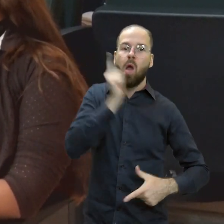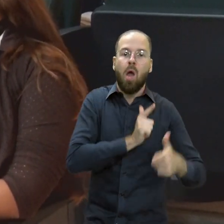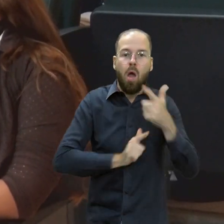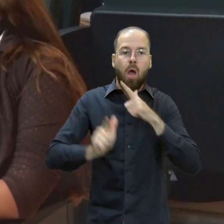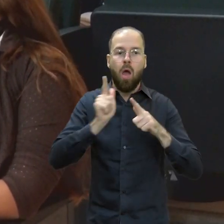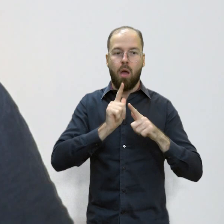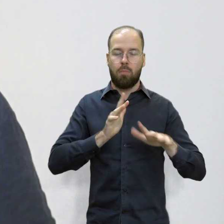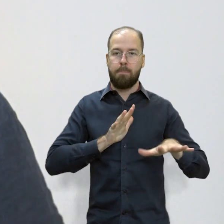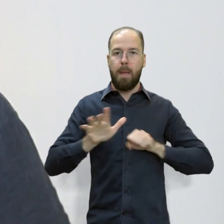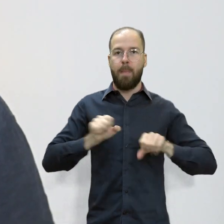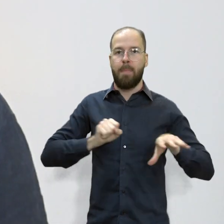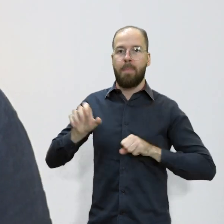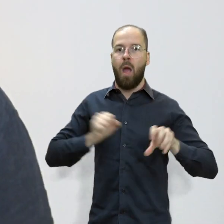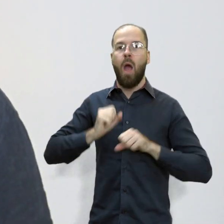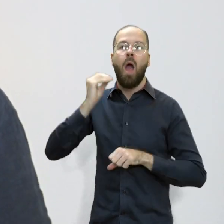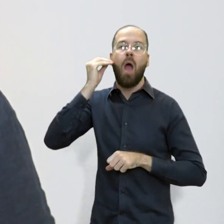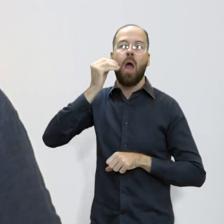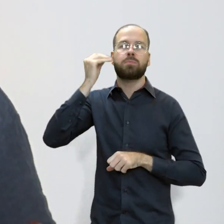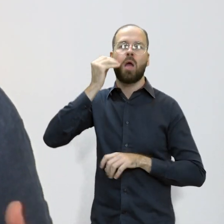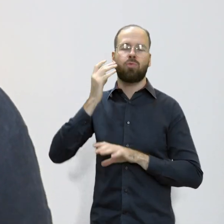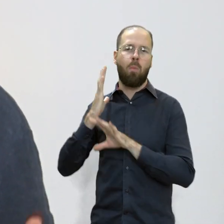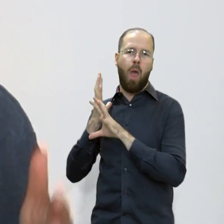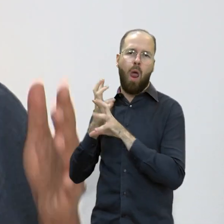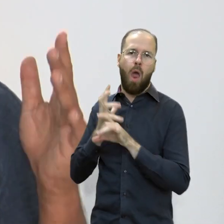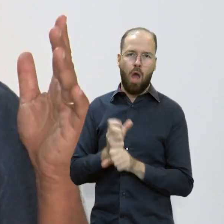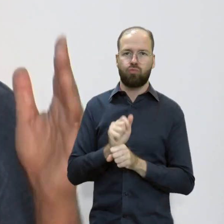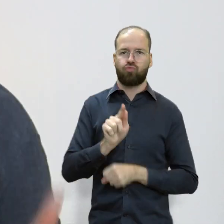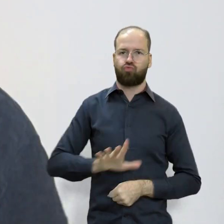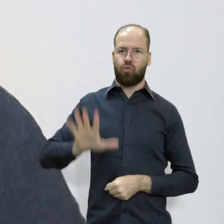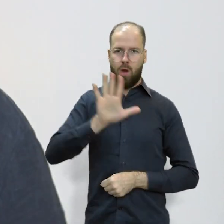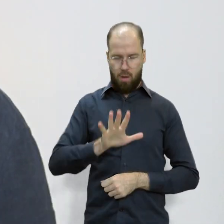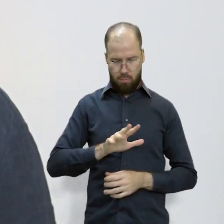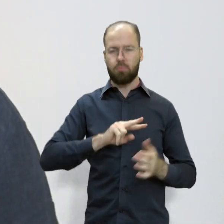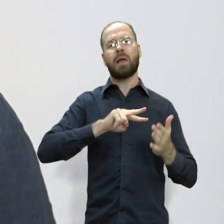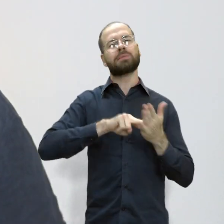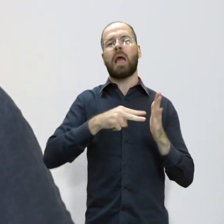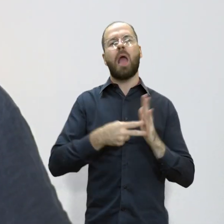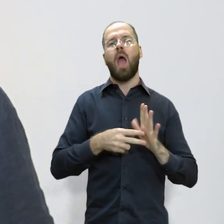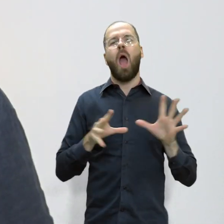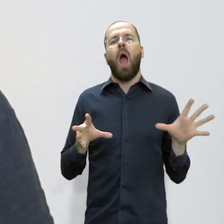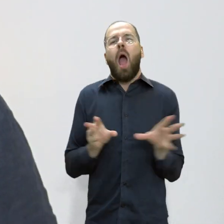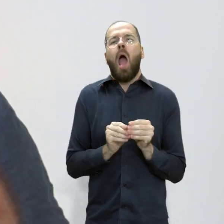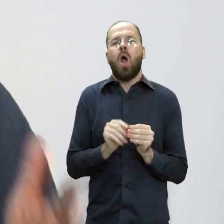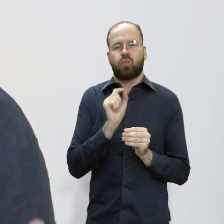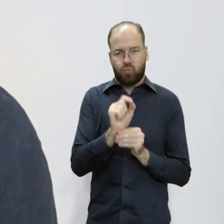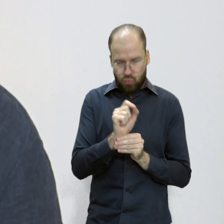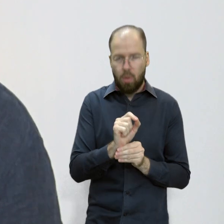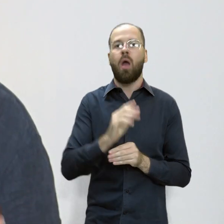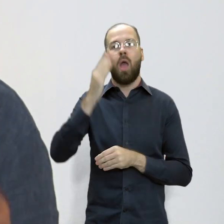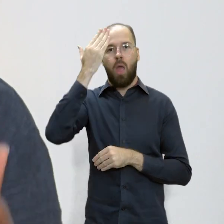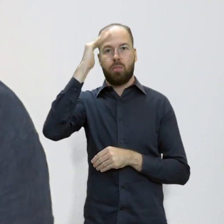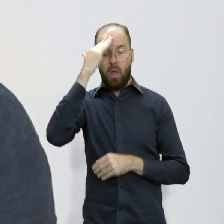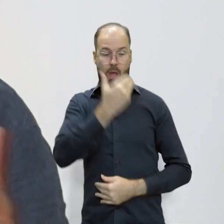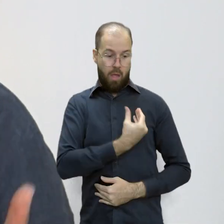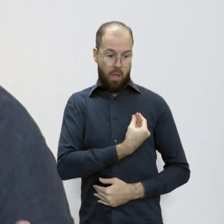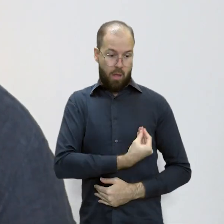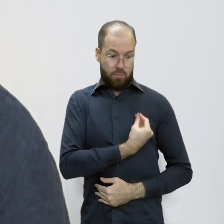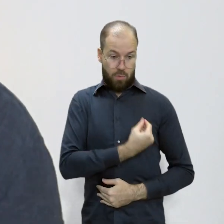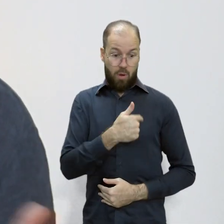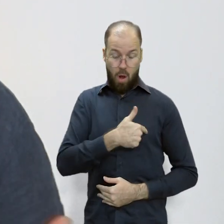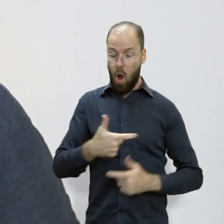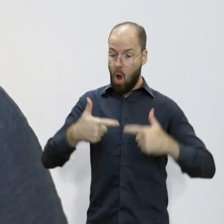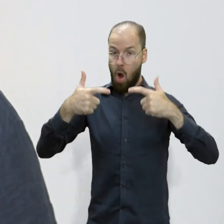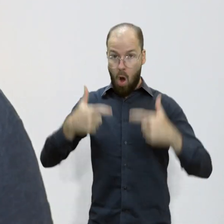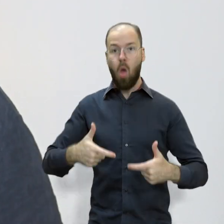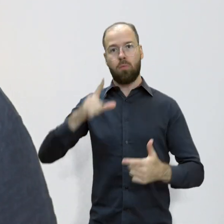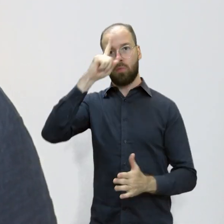em geral. Dito de outro modo, o que ele faz é literalmente levar às últimas consequências a compreensão da existência como lugar de determinação